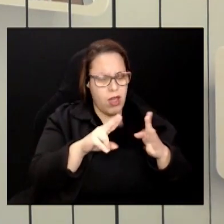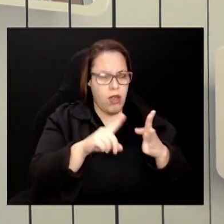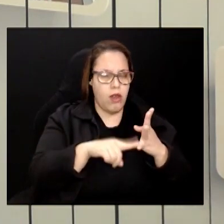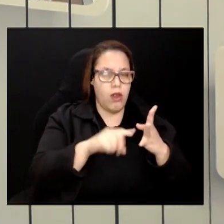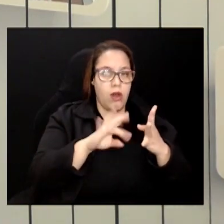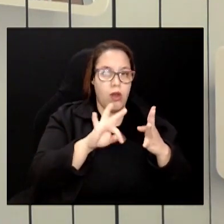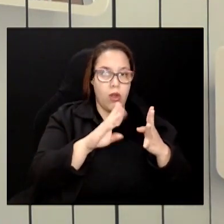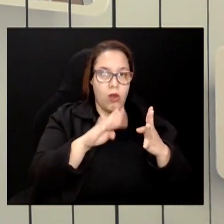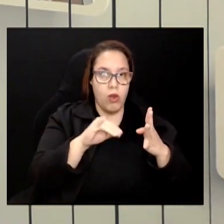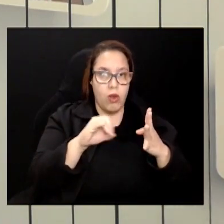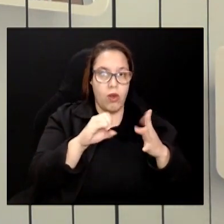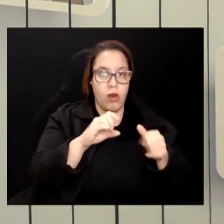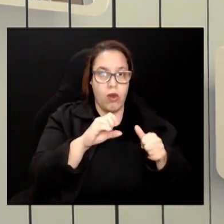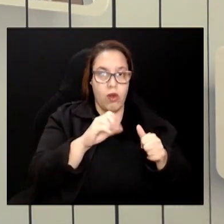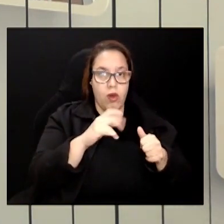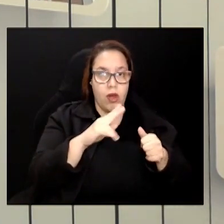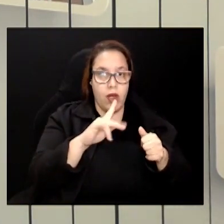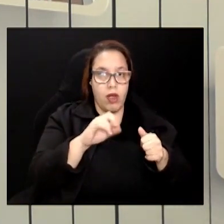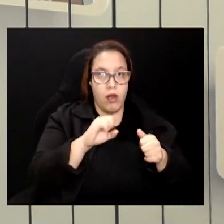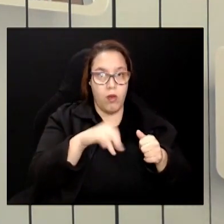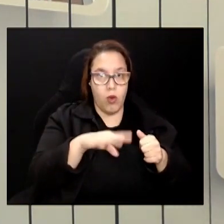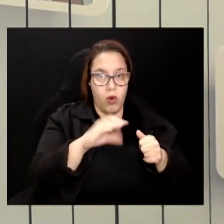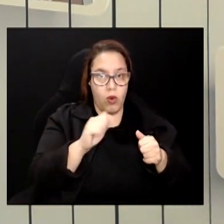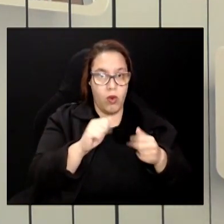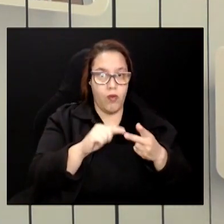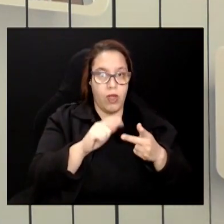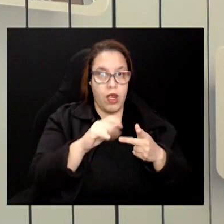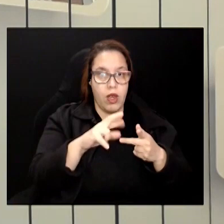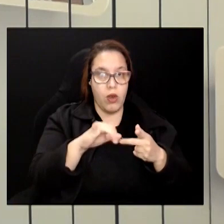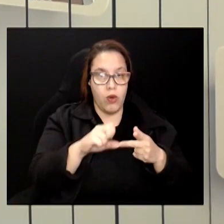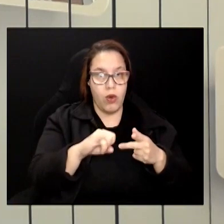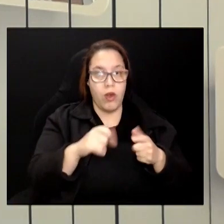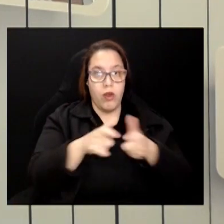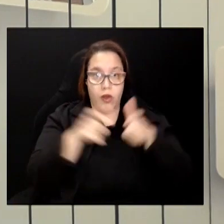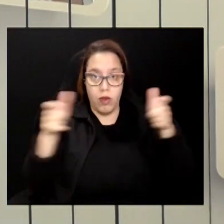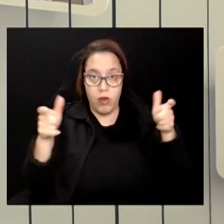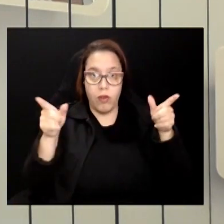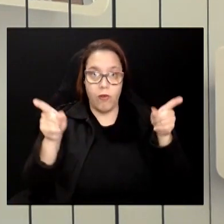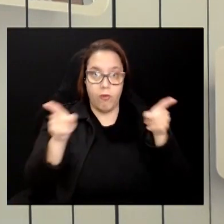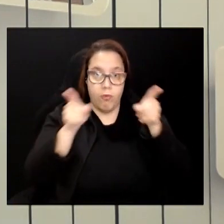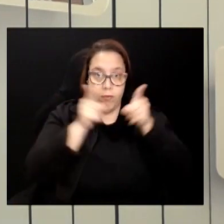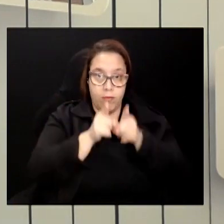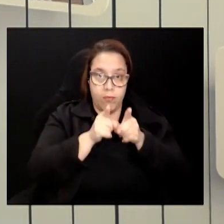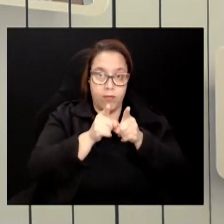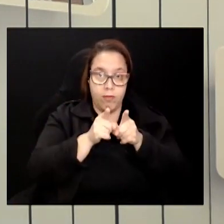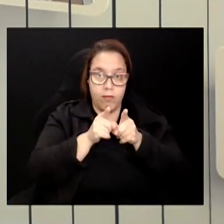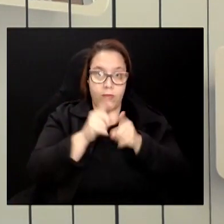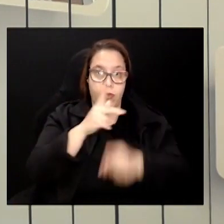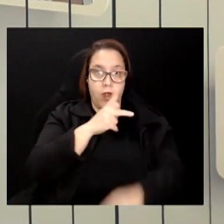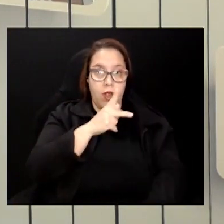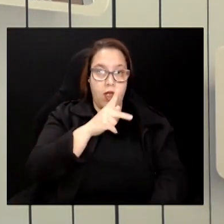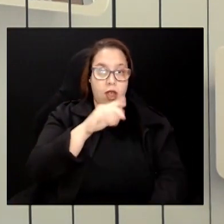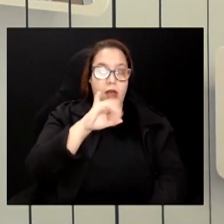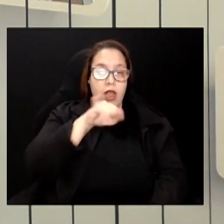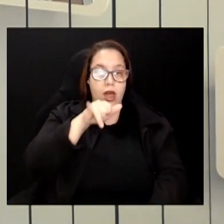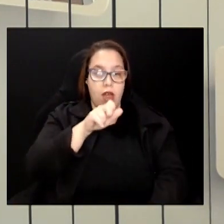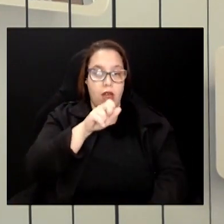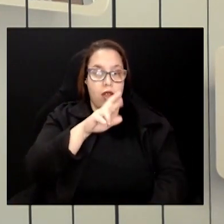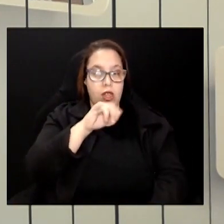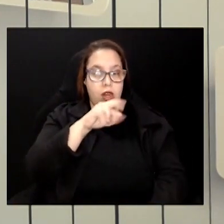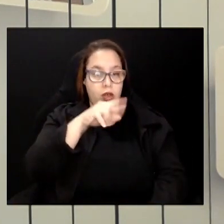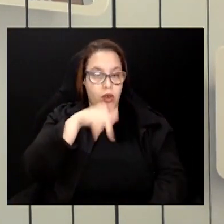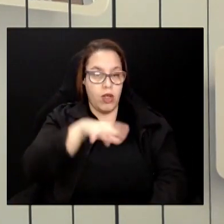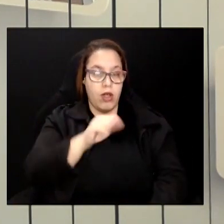Branca, Mococa e Aguaí. A maior redução vai ser na Praça de Jaguariúna. A tarifa passa de R$